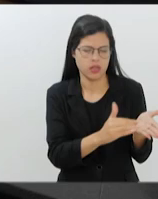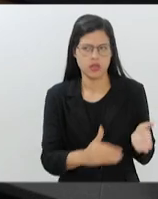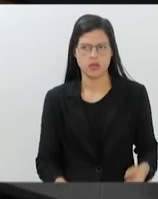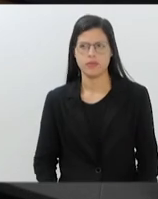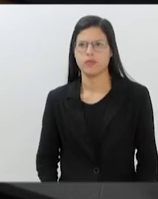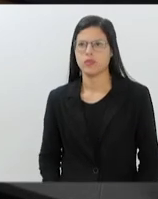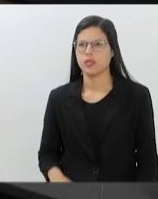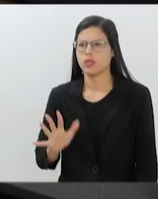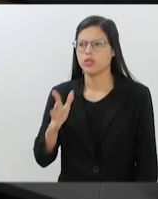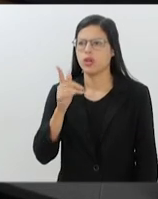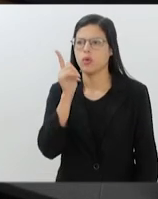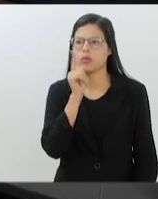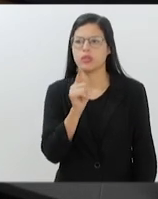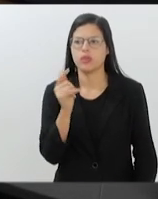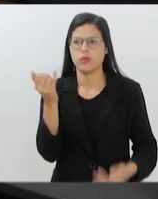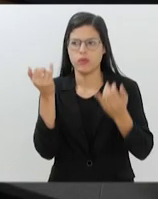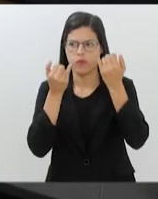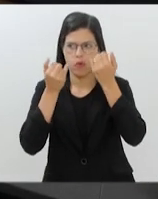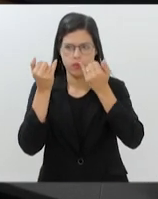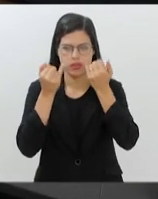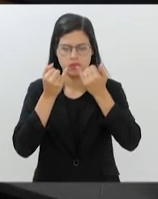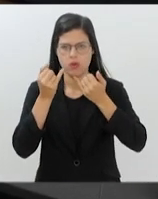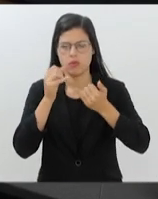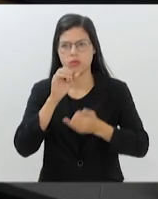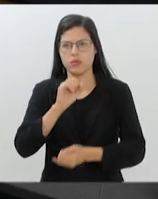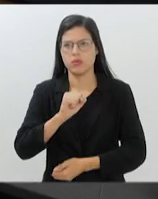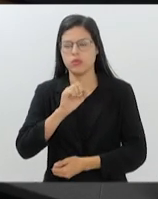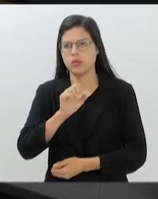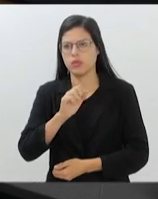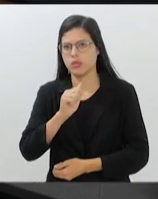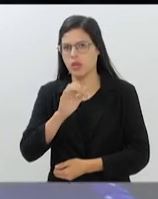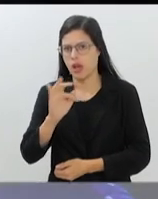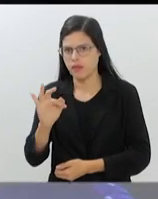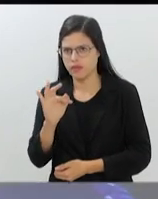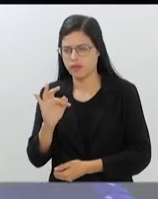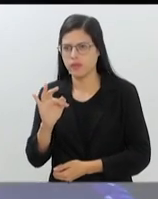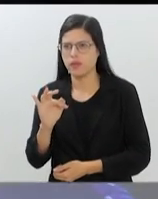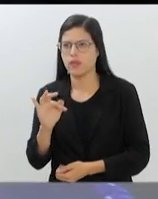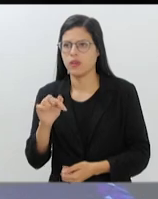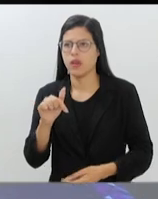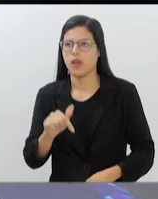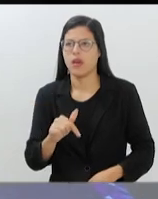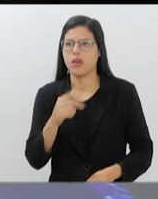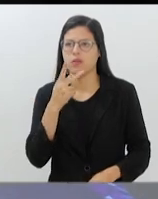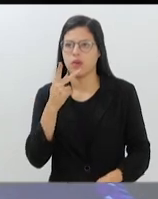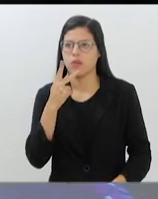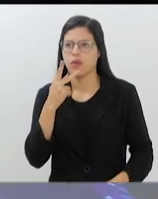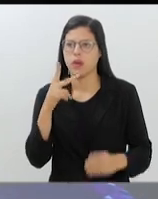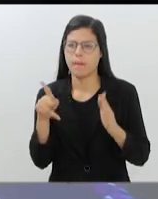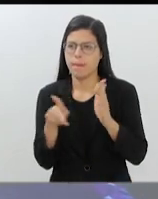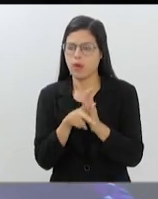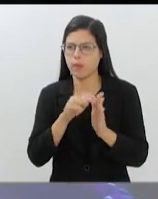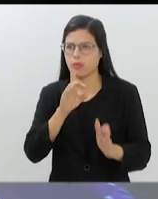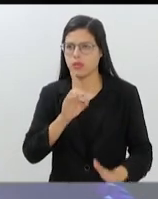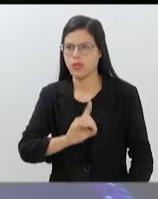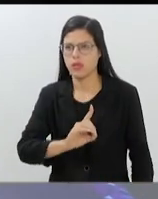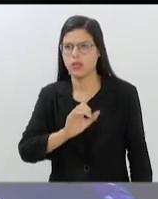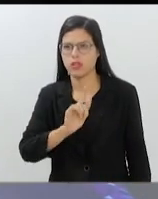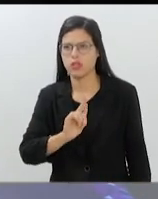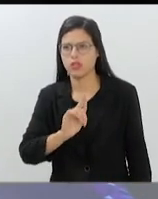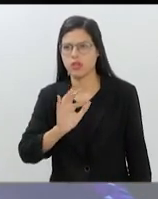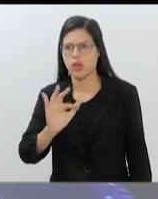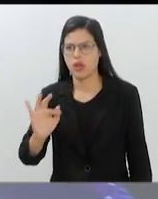Caf eu pedi aqui já Assessoria eles garantiram que essas informações são hospedadas pelo dgf da casa civil estão